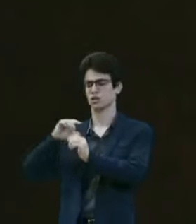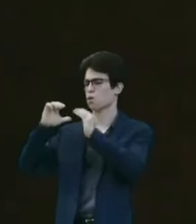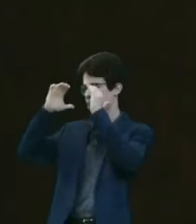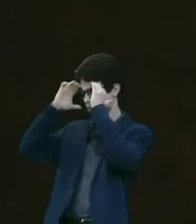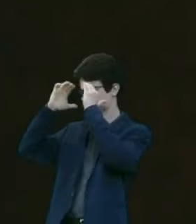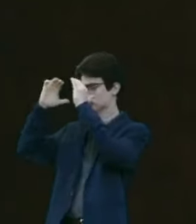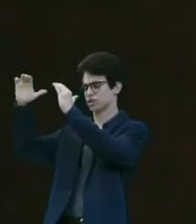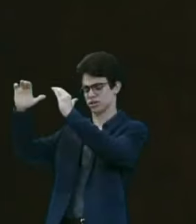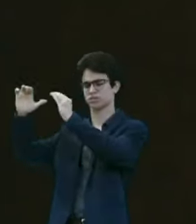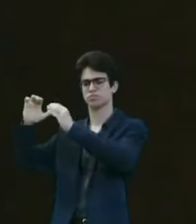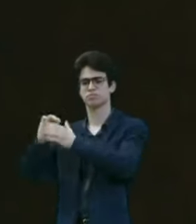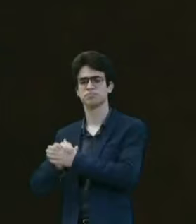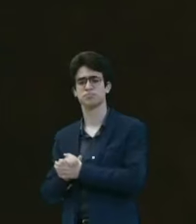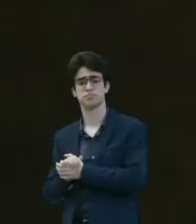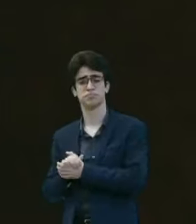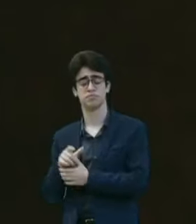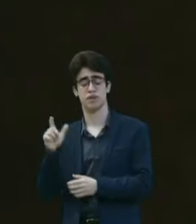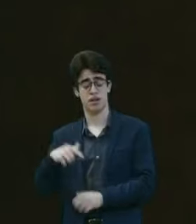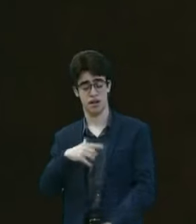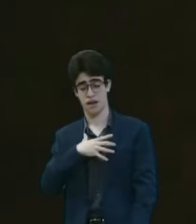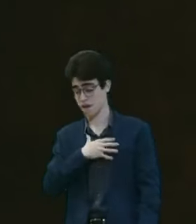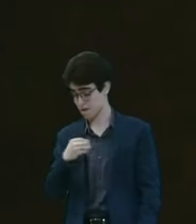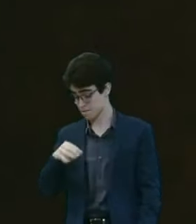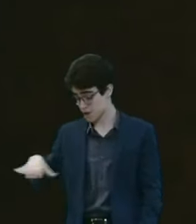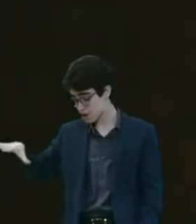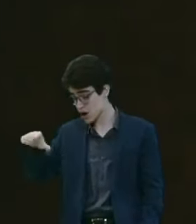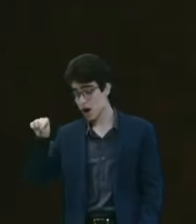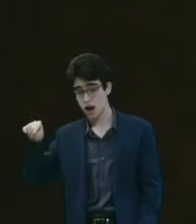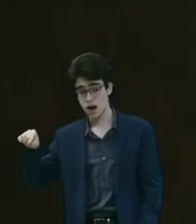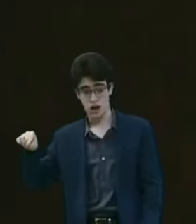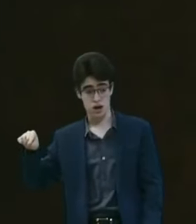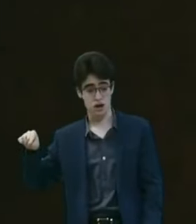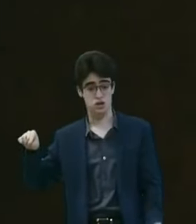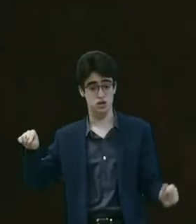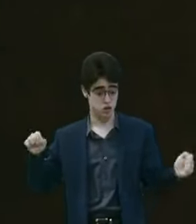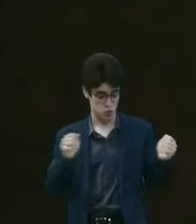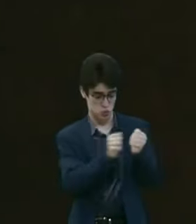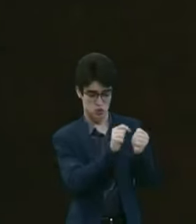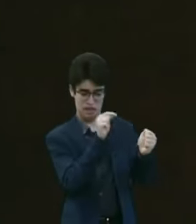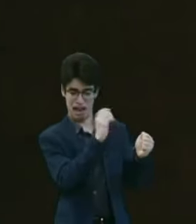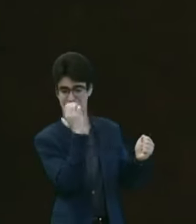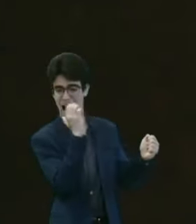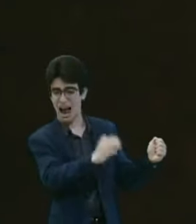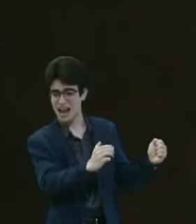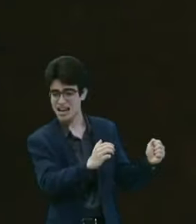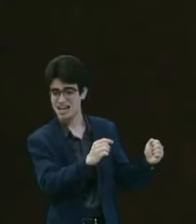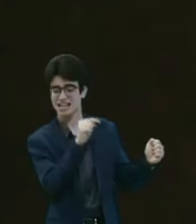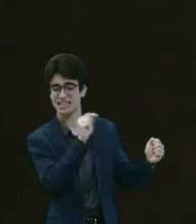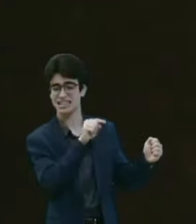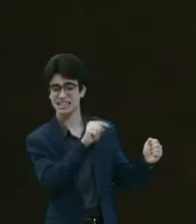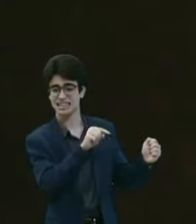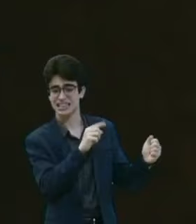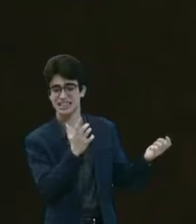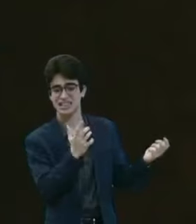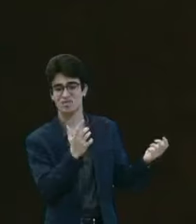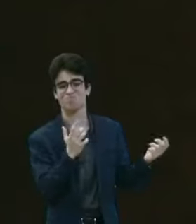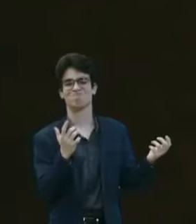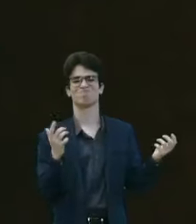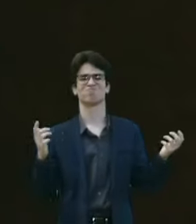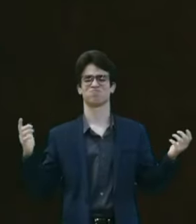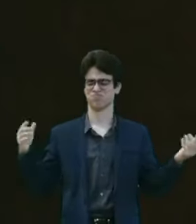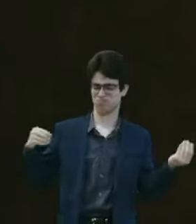Senhor. Quando os filhos de Sete se juntam com os filhos de Caim, a descendência de Caim, aí